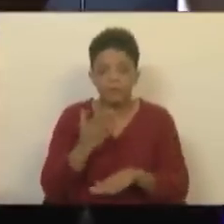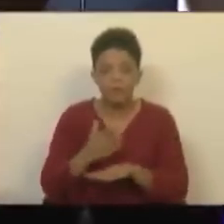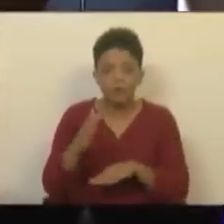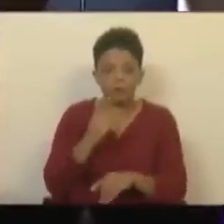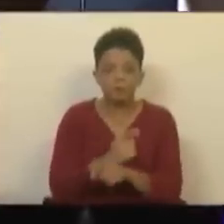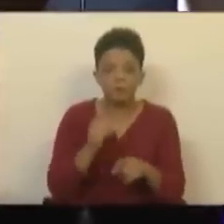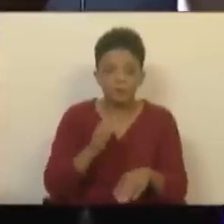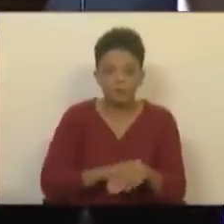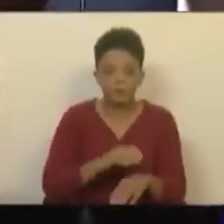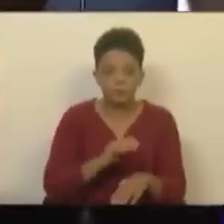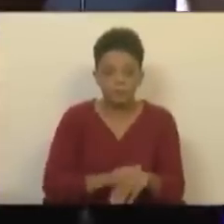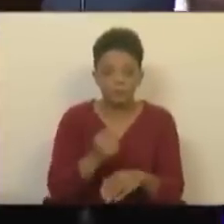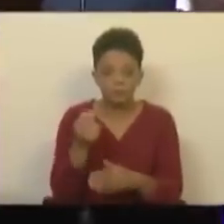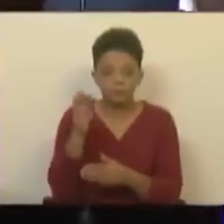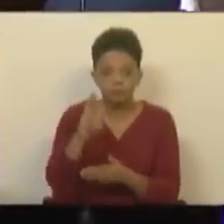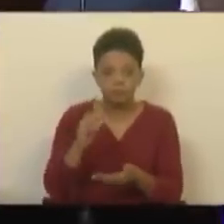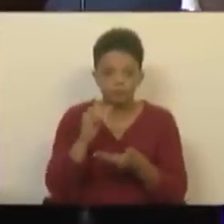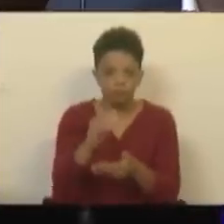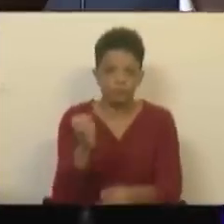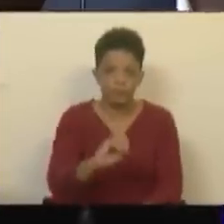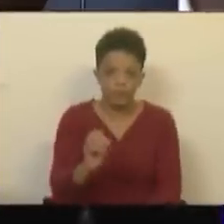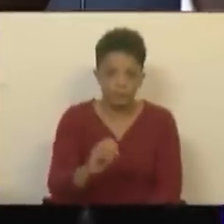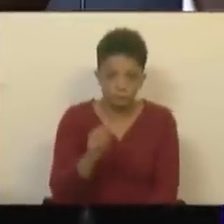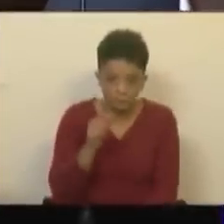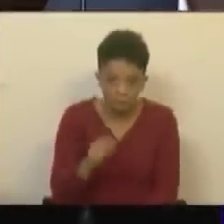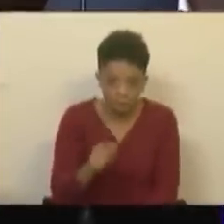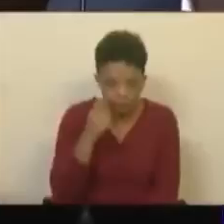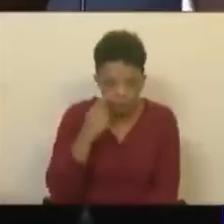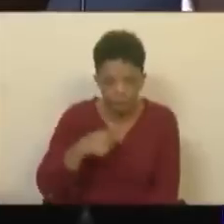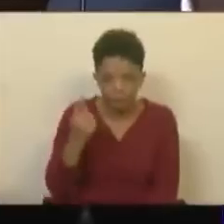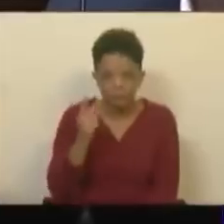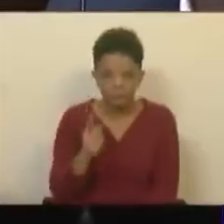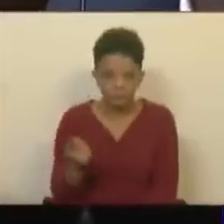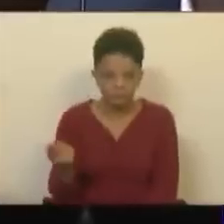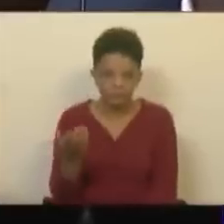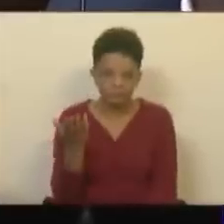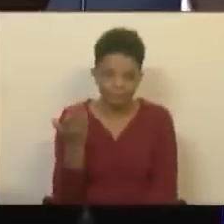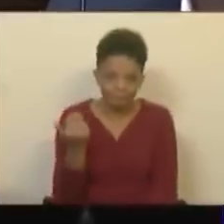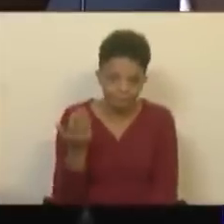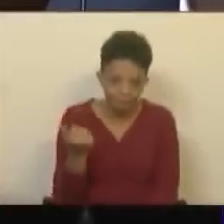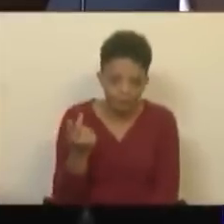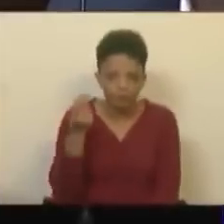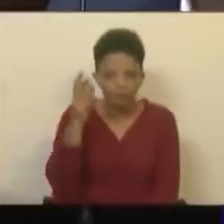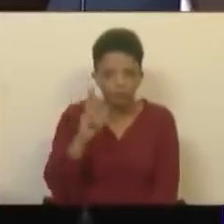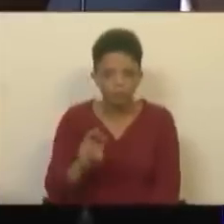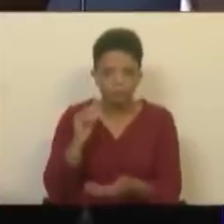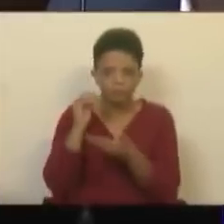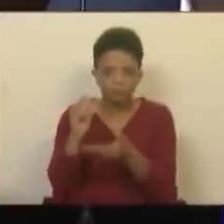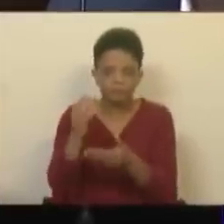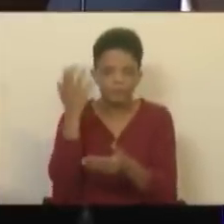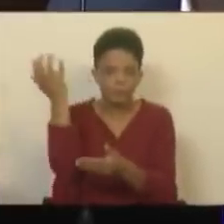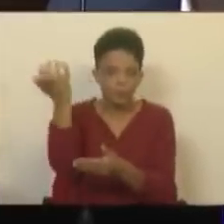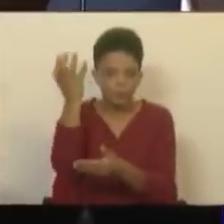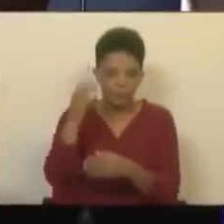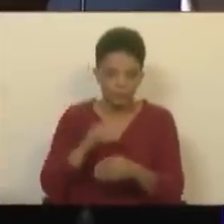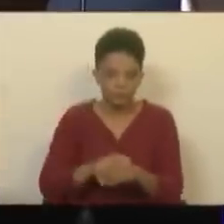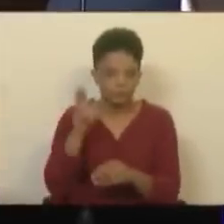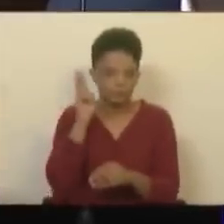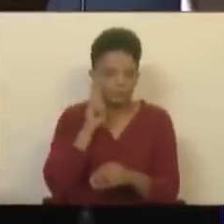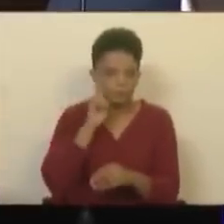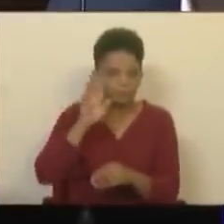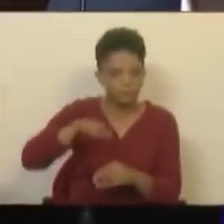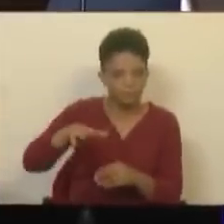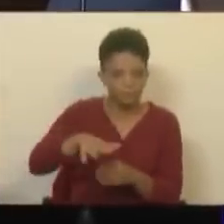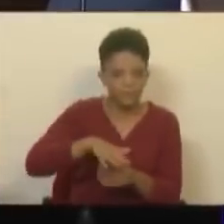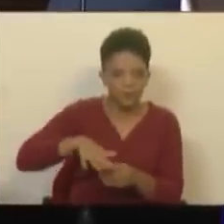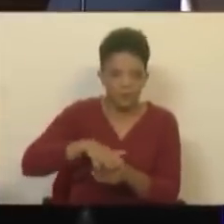de fora por falta de adotação orçamental e isto o que revela é insuficiência dos verbas alocadas à cultura a desvalorização